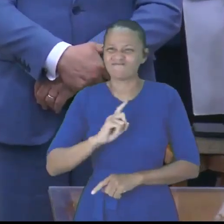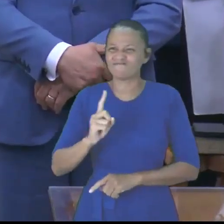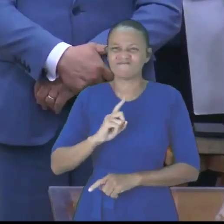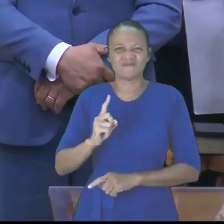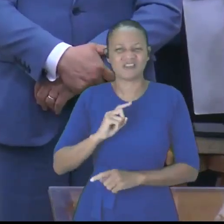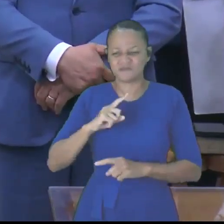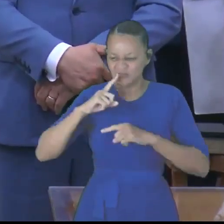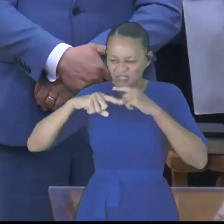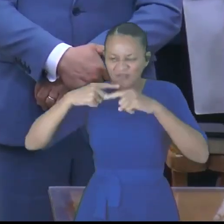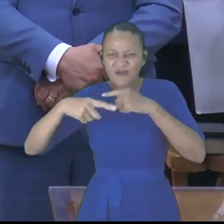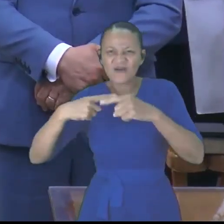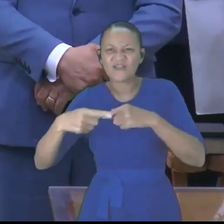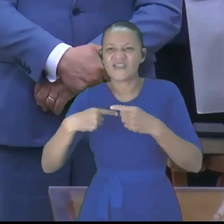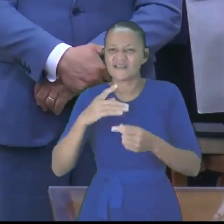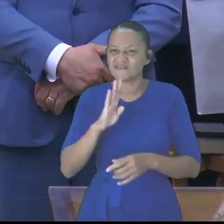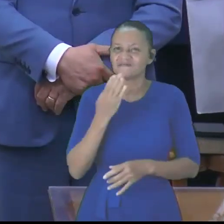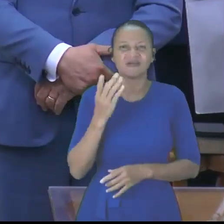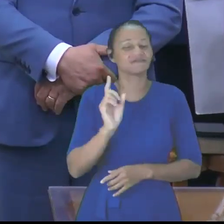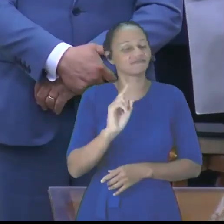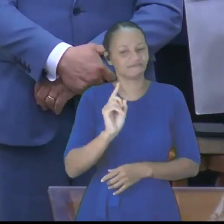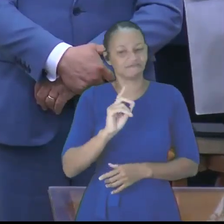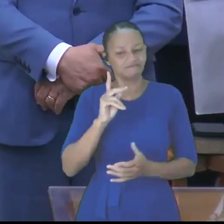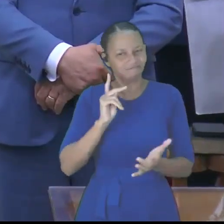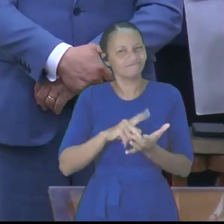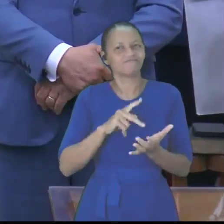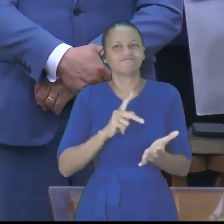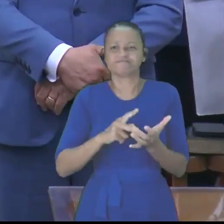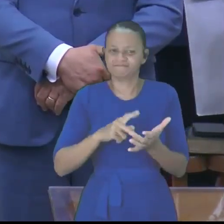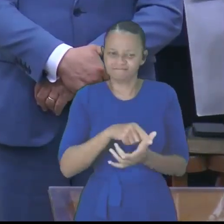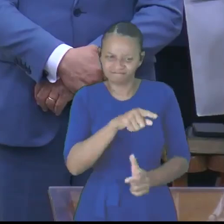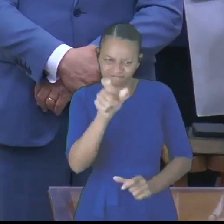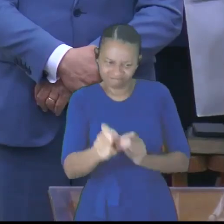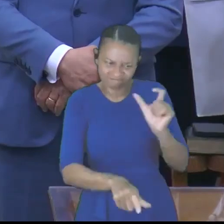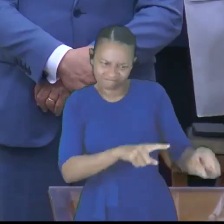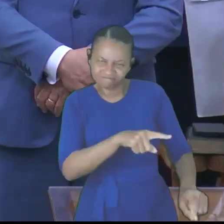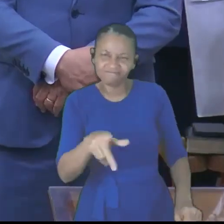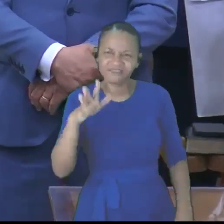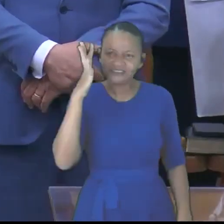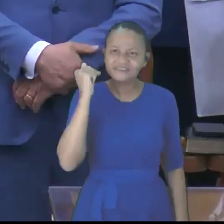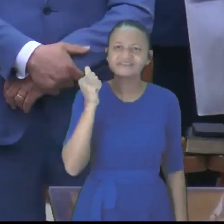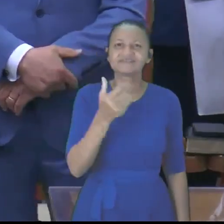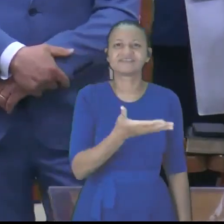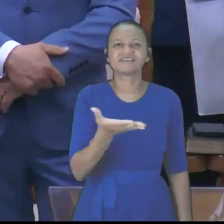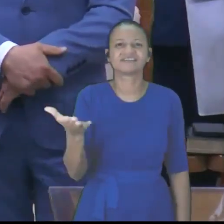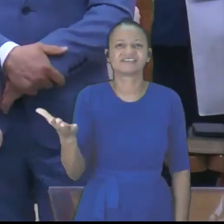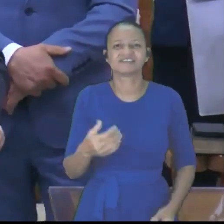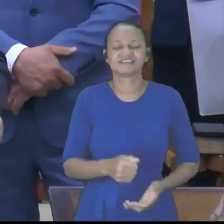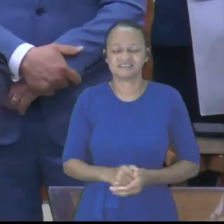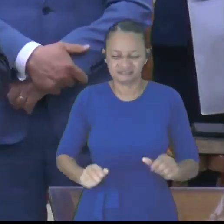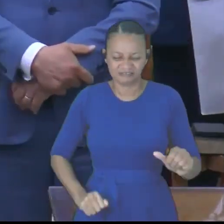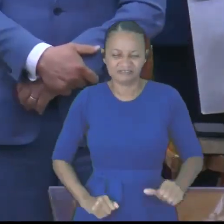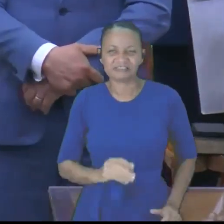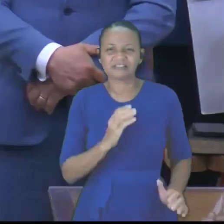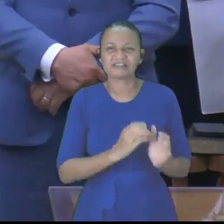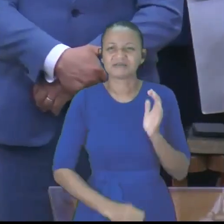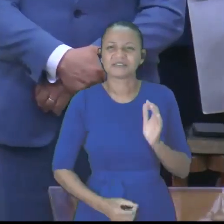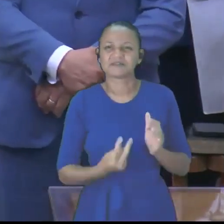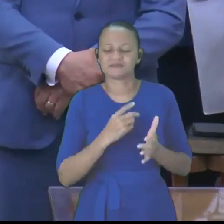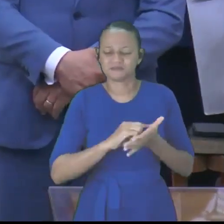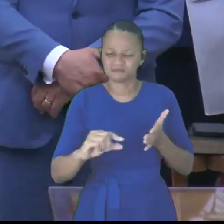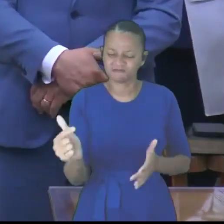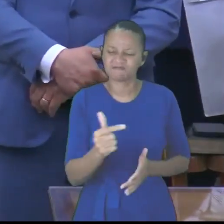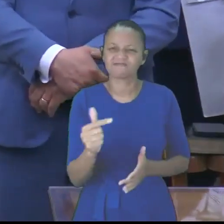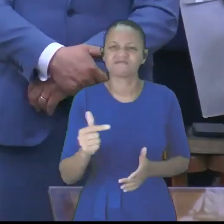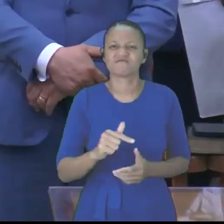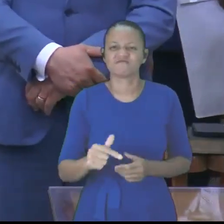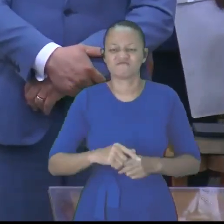falcatrua. Vós mesmos bem sabeis. Atos 2:22, que seja o